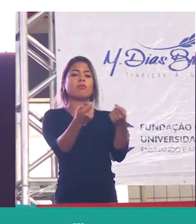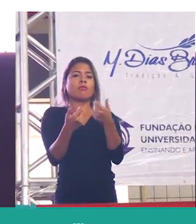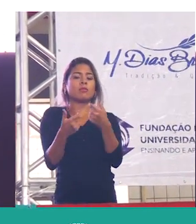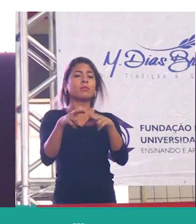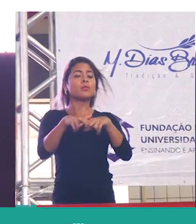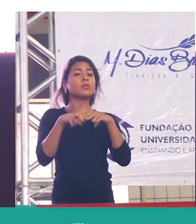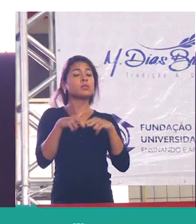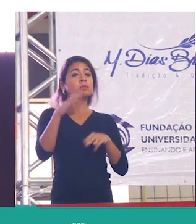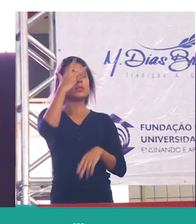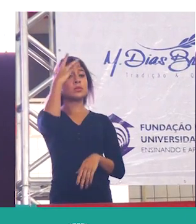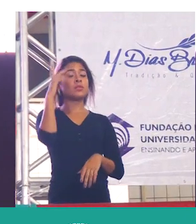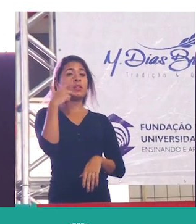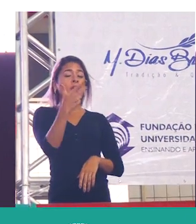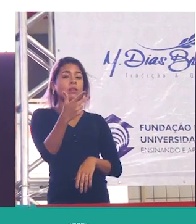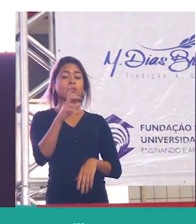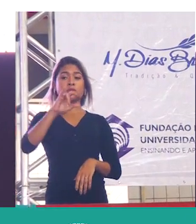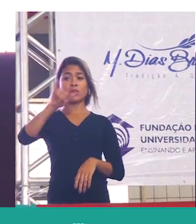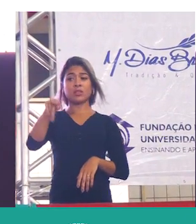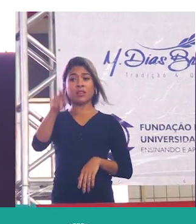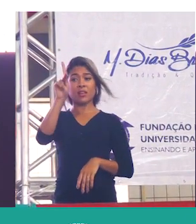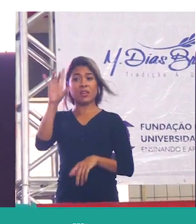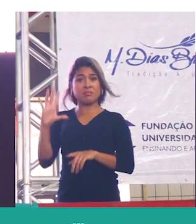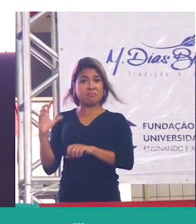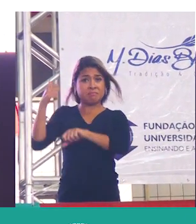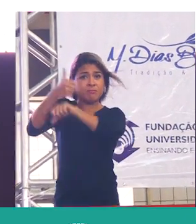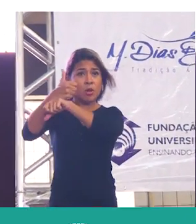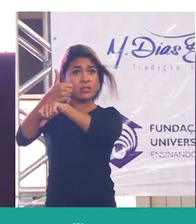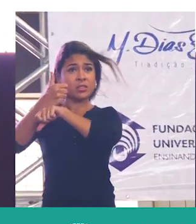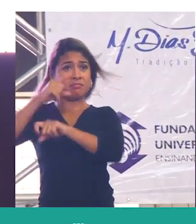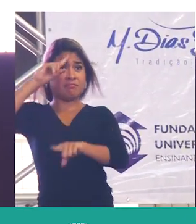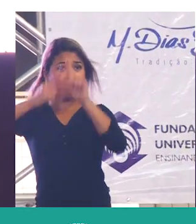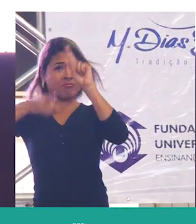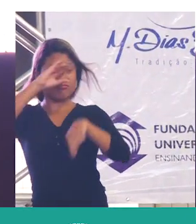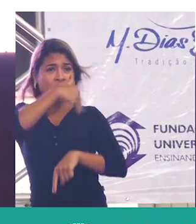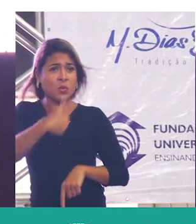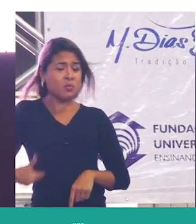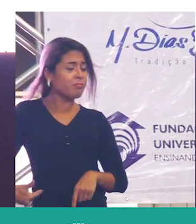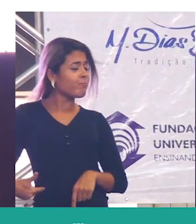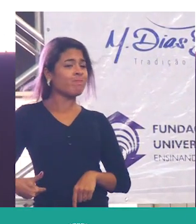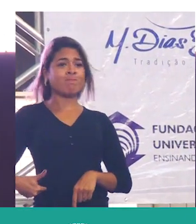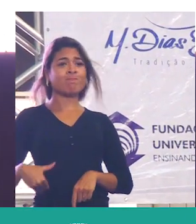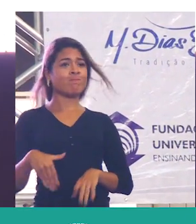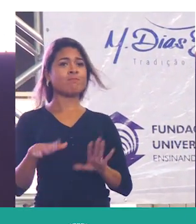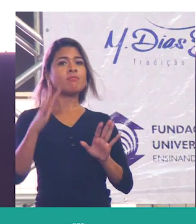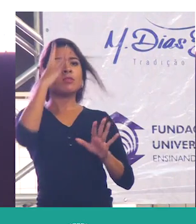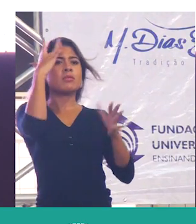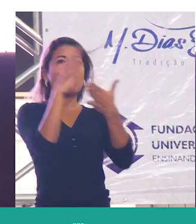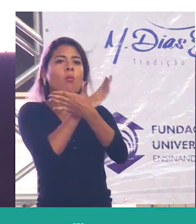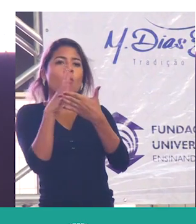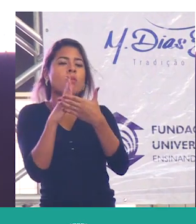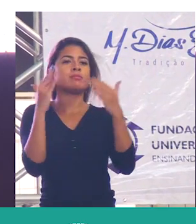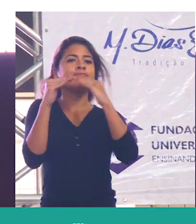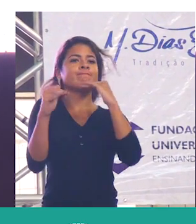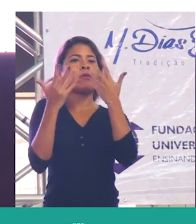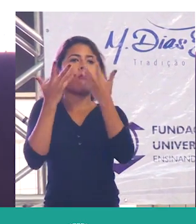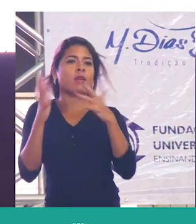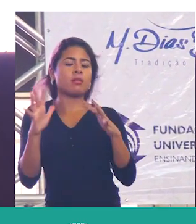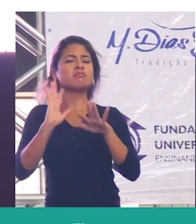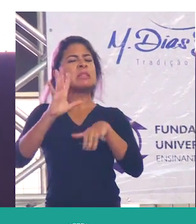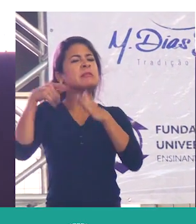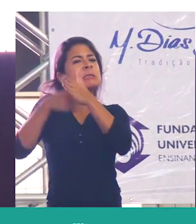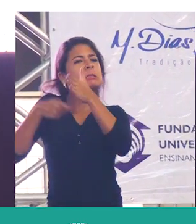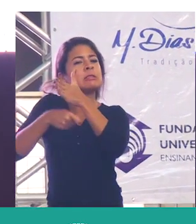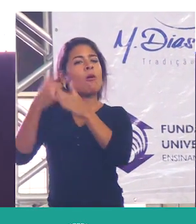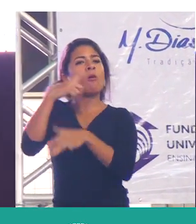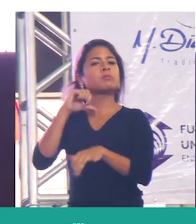posse da presidência da República. Mas em virtude de uma série de medidas e acordos, ele conseguiu. E